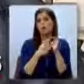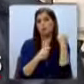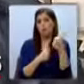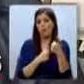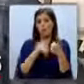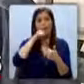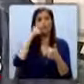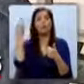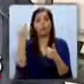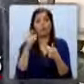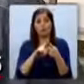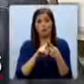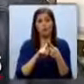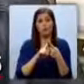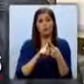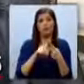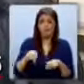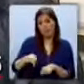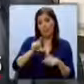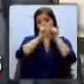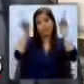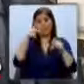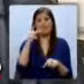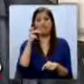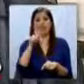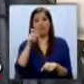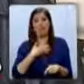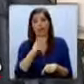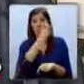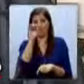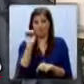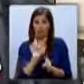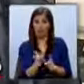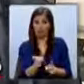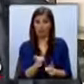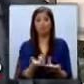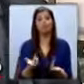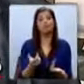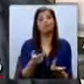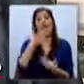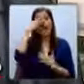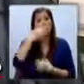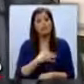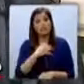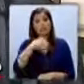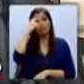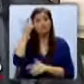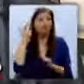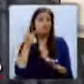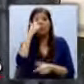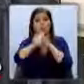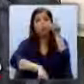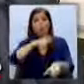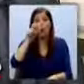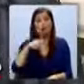do Porto e a cerâmica de Valadares. Portanto, e acreditaram em pessoas de 50 anos.